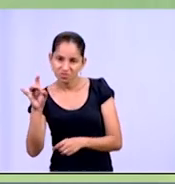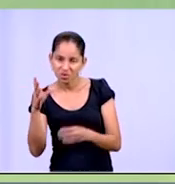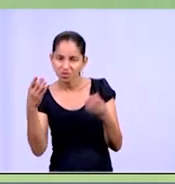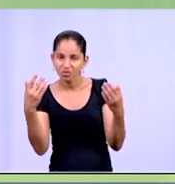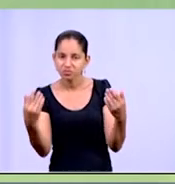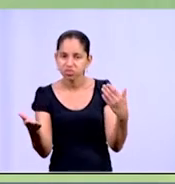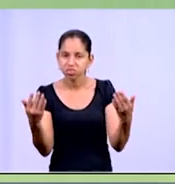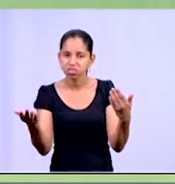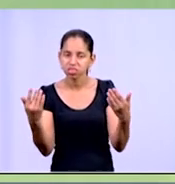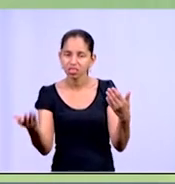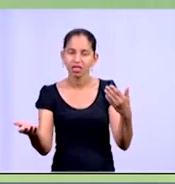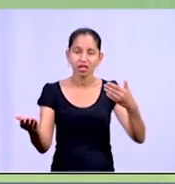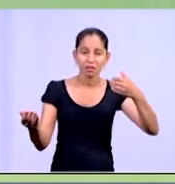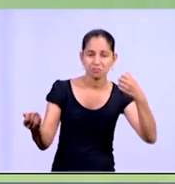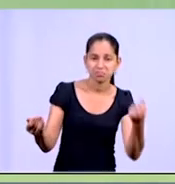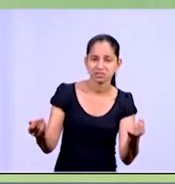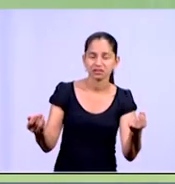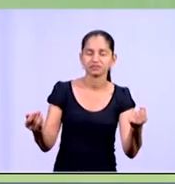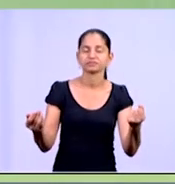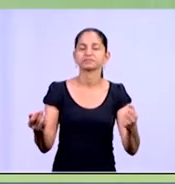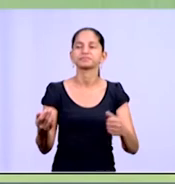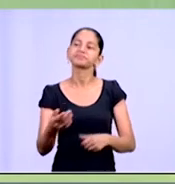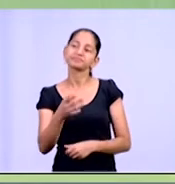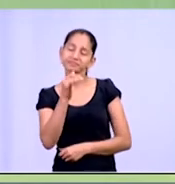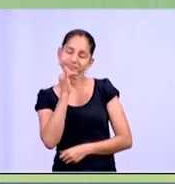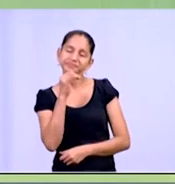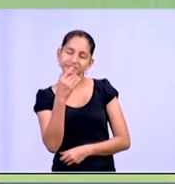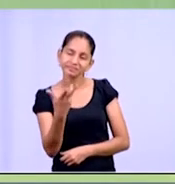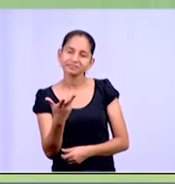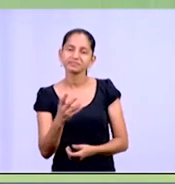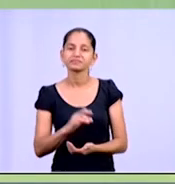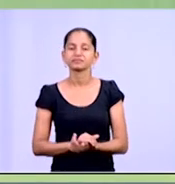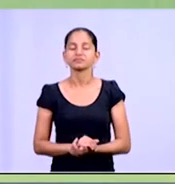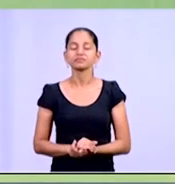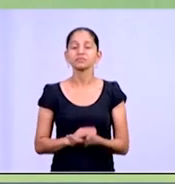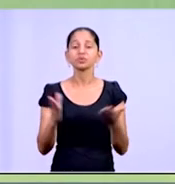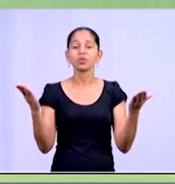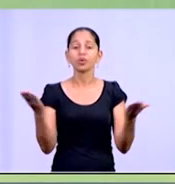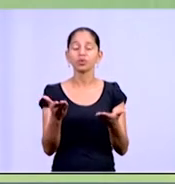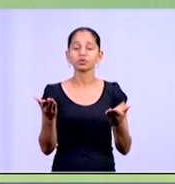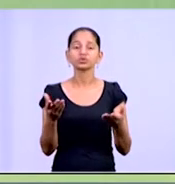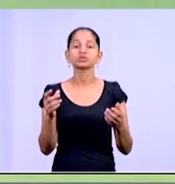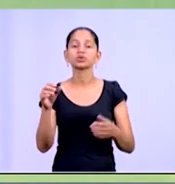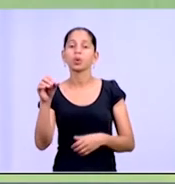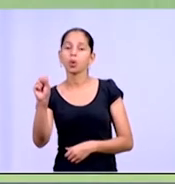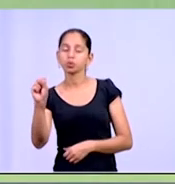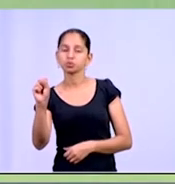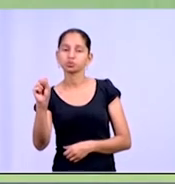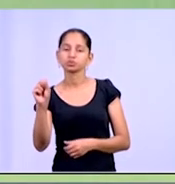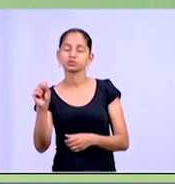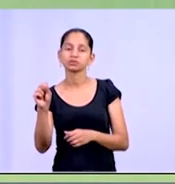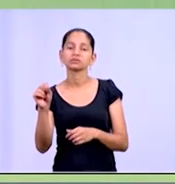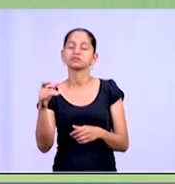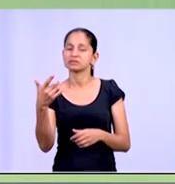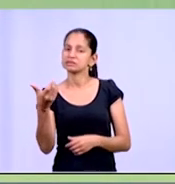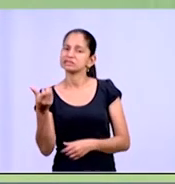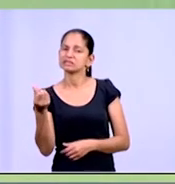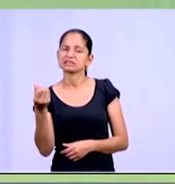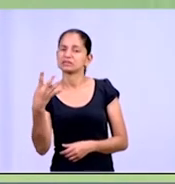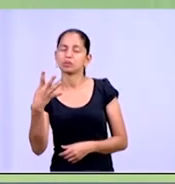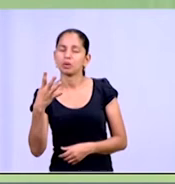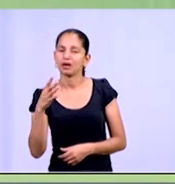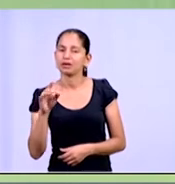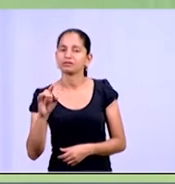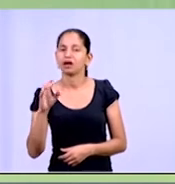1975 e o smartphone de 2014, né? Nós temos 8 bits, hoje nossa arquitetura são 64 bits.